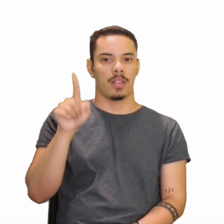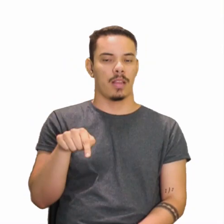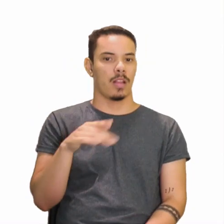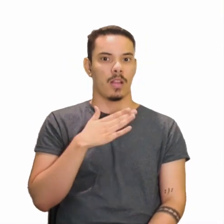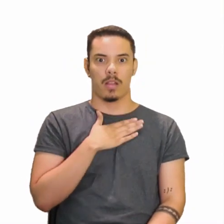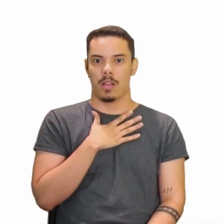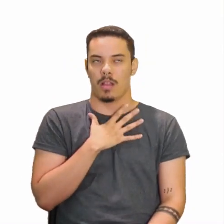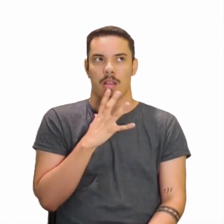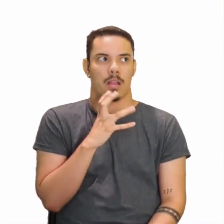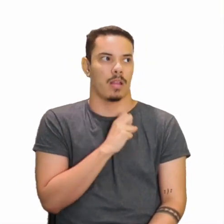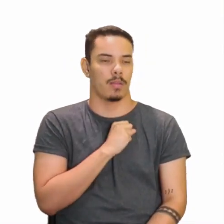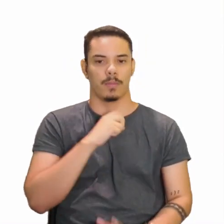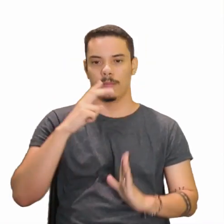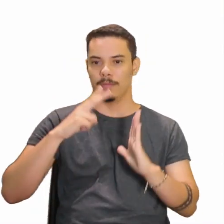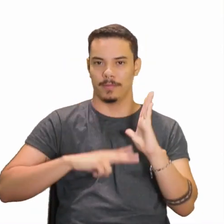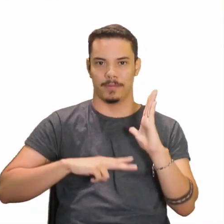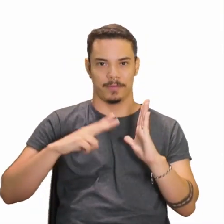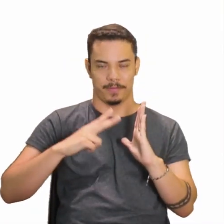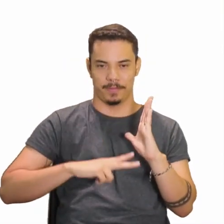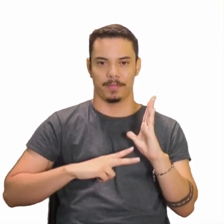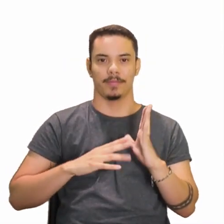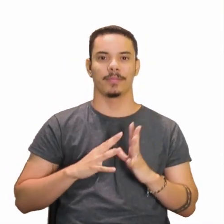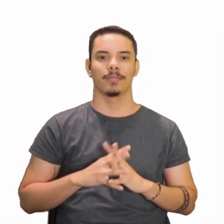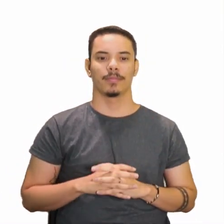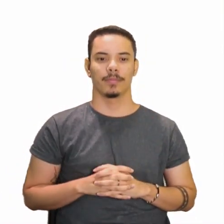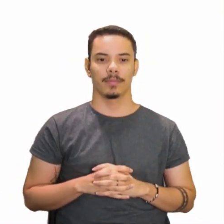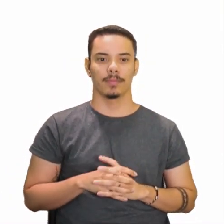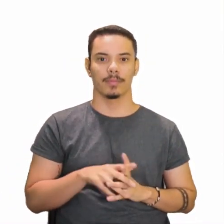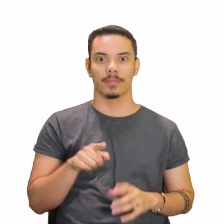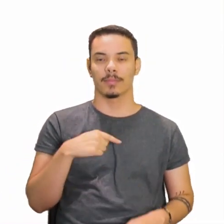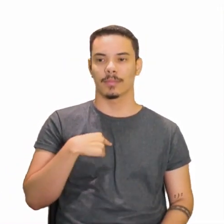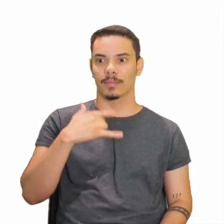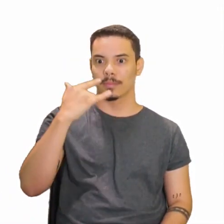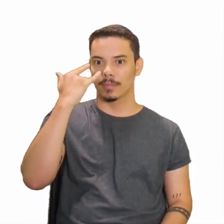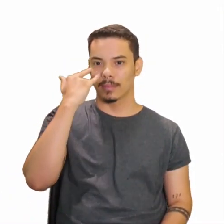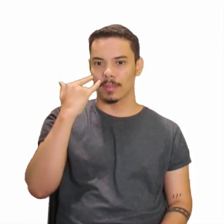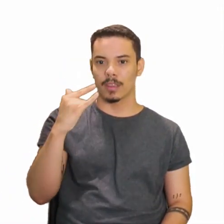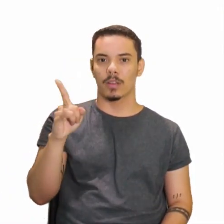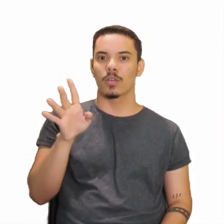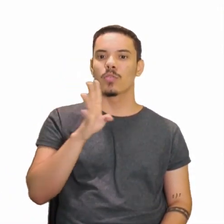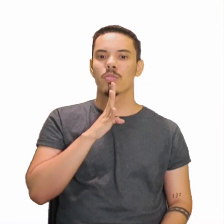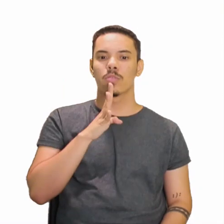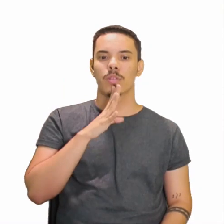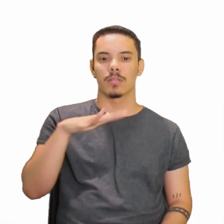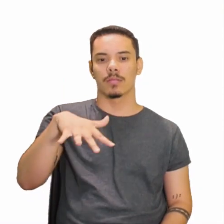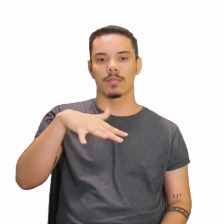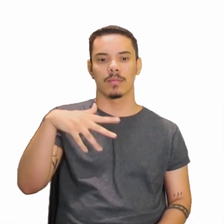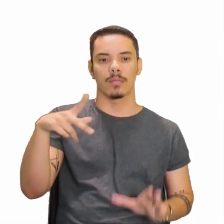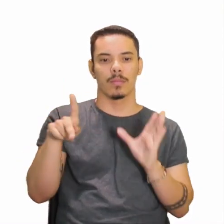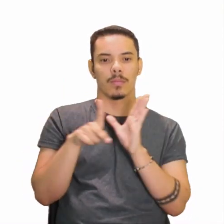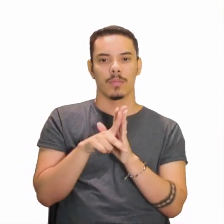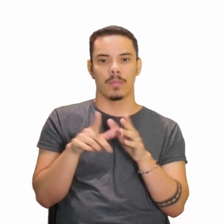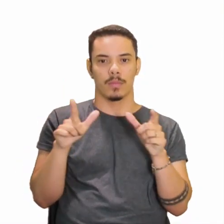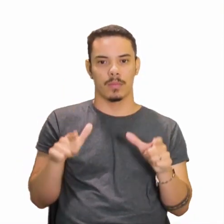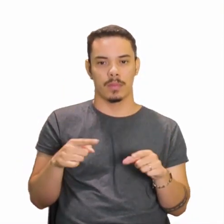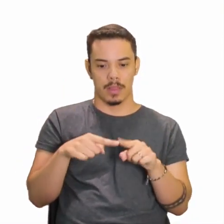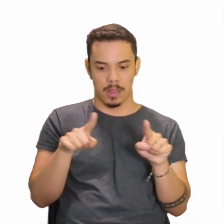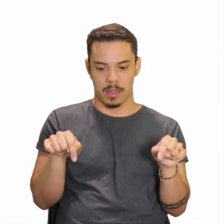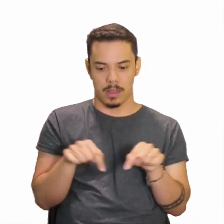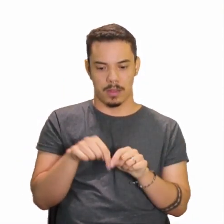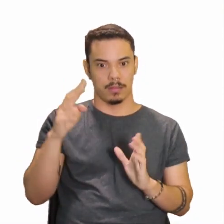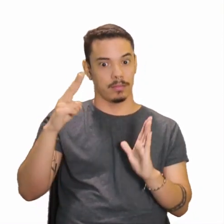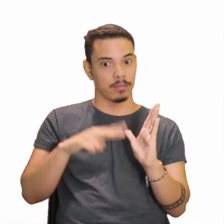já gosta de ler. Gente, eu fiquei encantada quando eu conheci o cantinho de leitura da